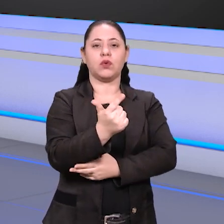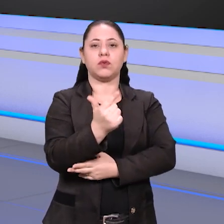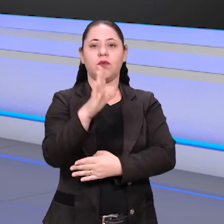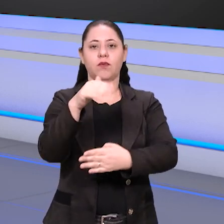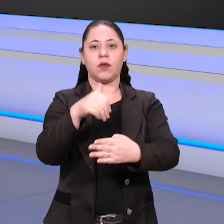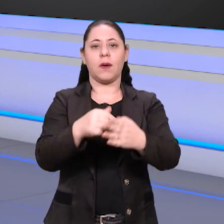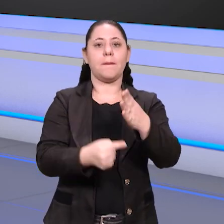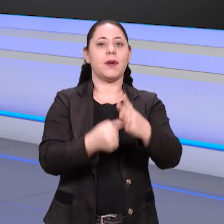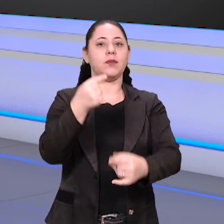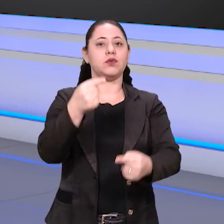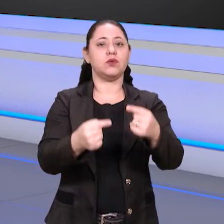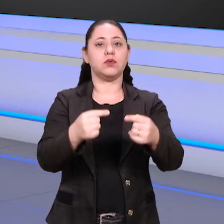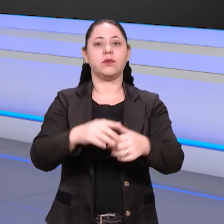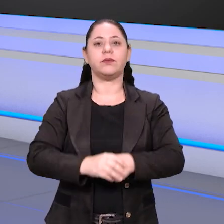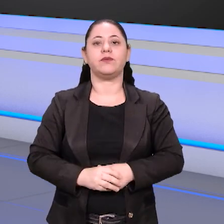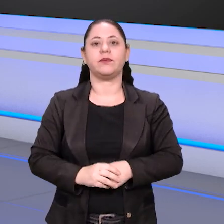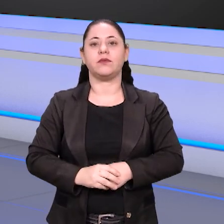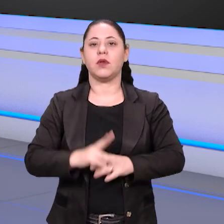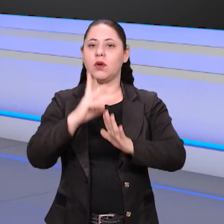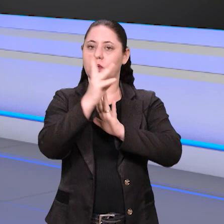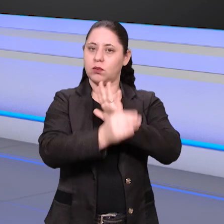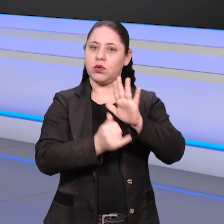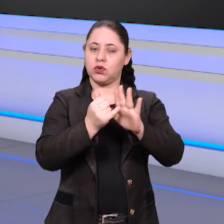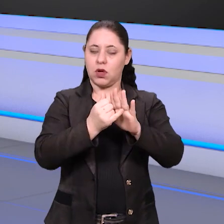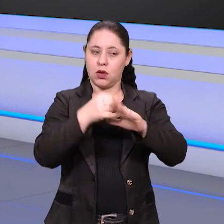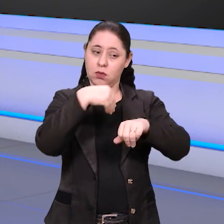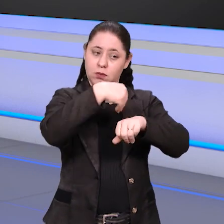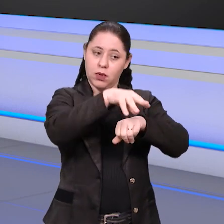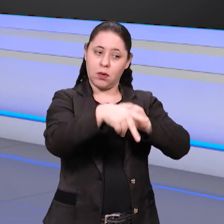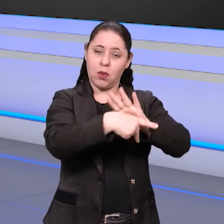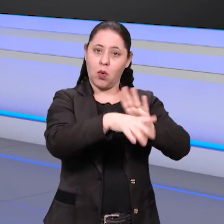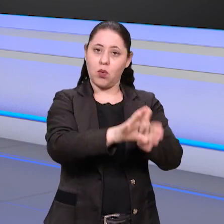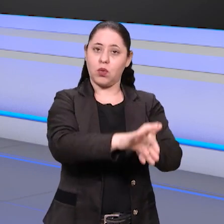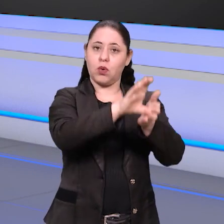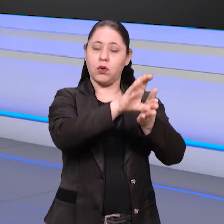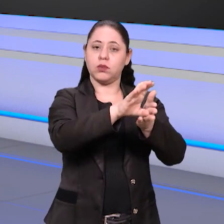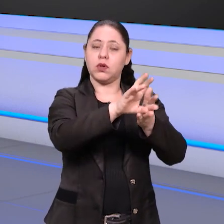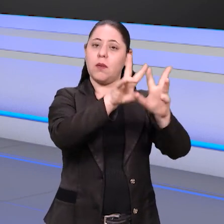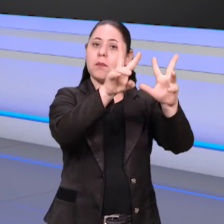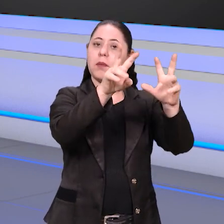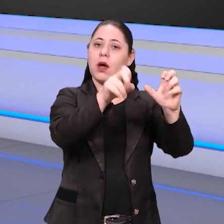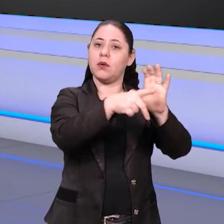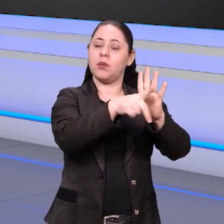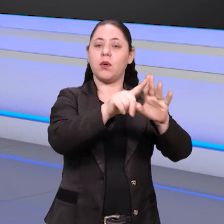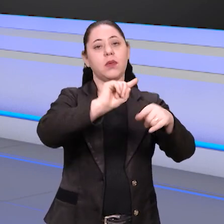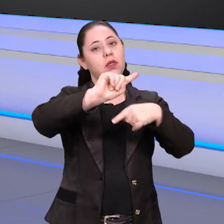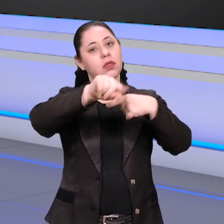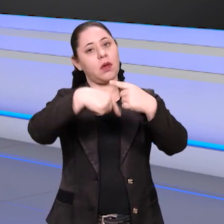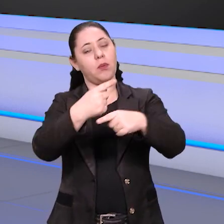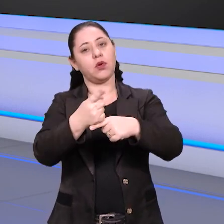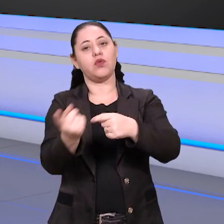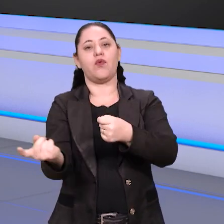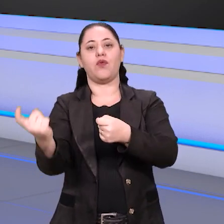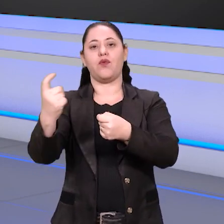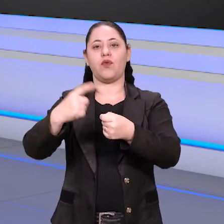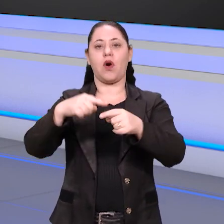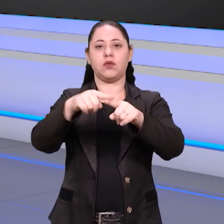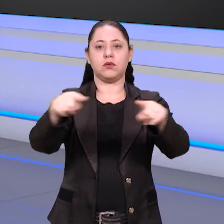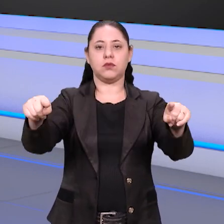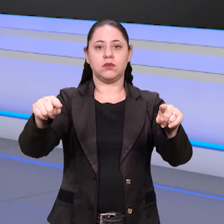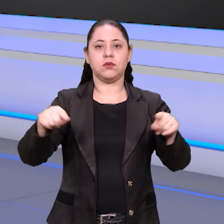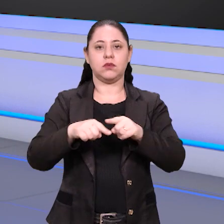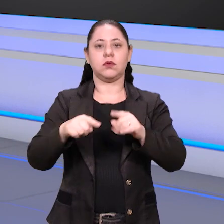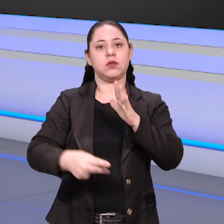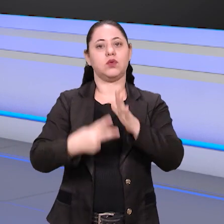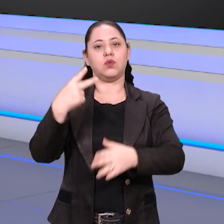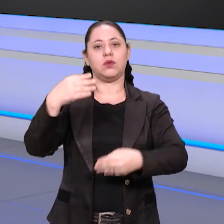votos favoráveis em primeira discussão. O projeto foi encaminhado para a comissão de mérito e, em seguida, vai retornar